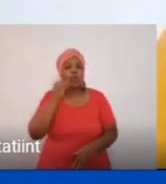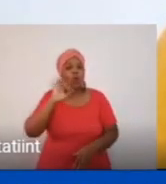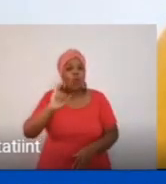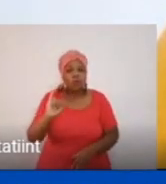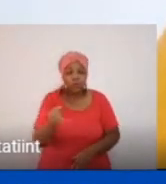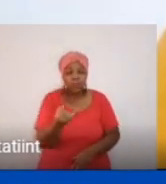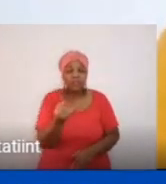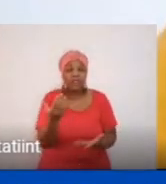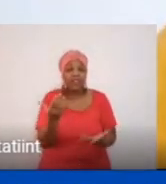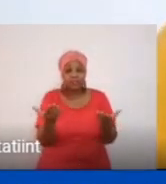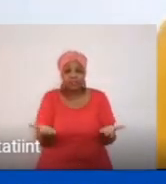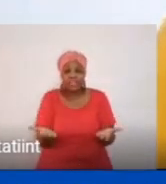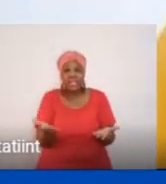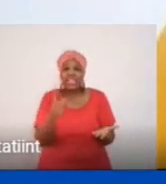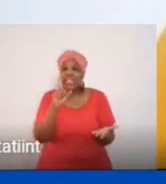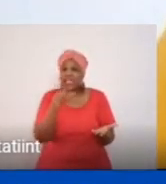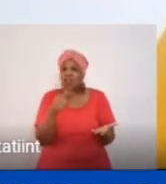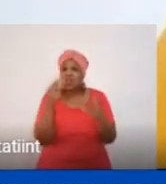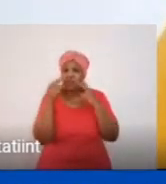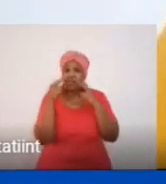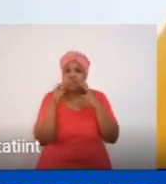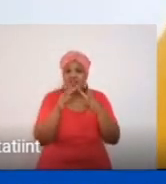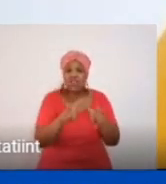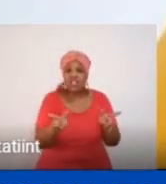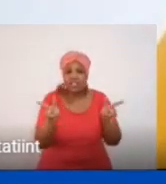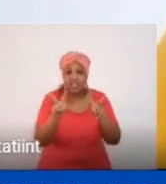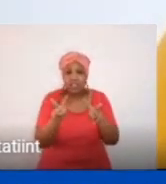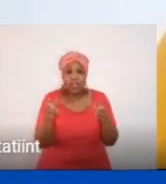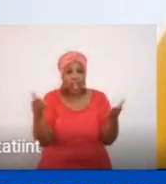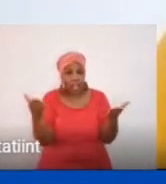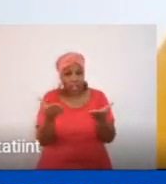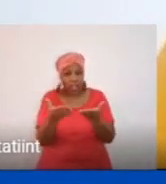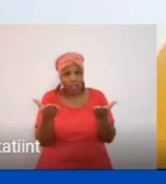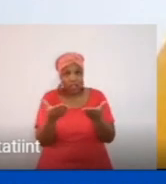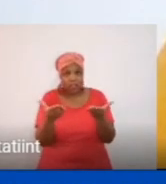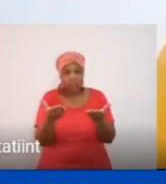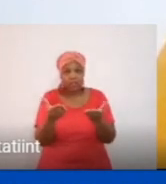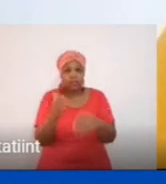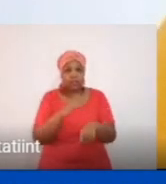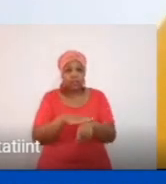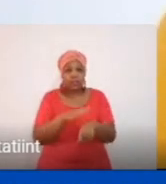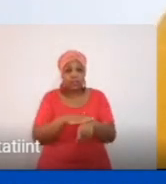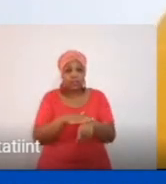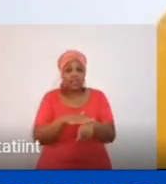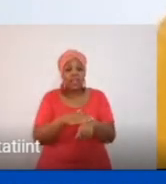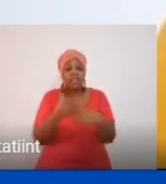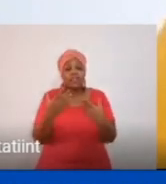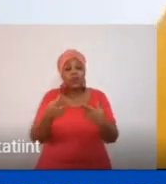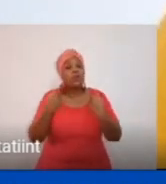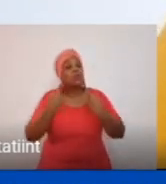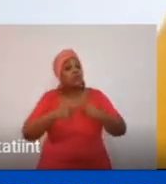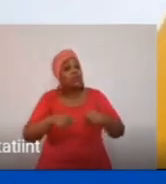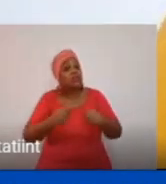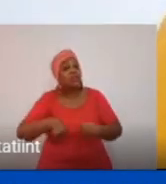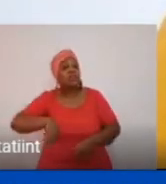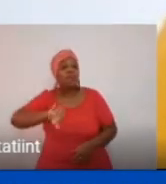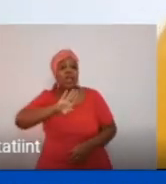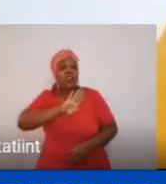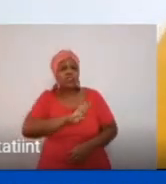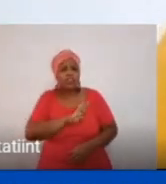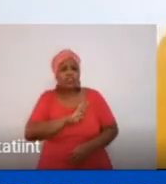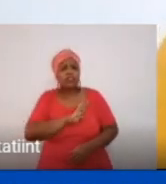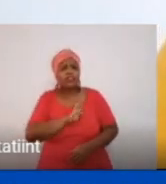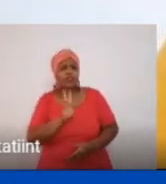um. Fica muito mais visível e nítido nesse momento de crise. Então, é preciso que a gente